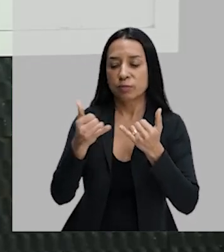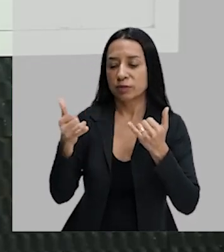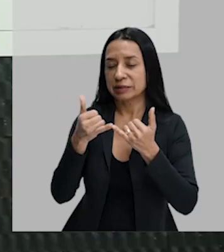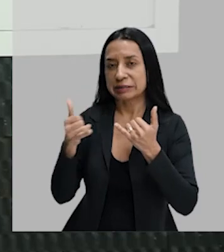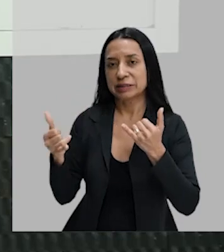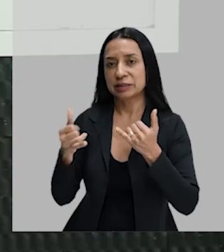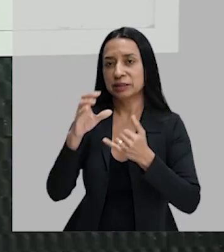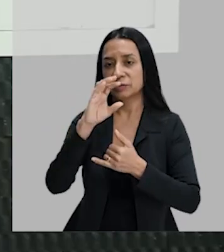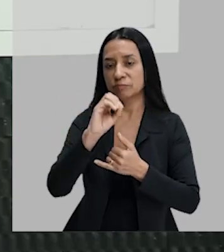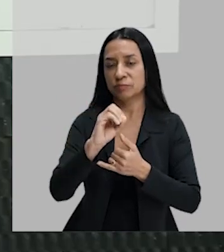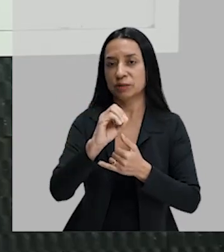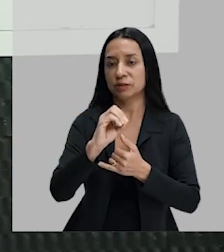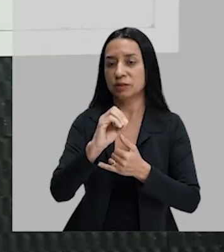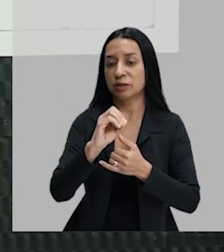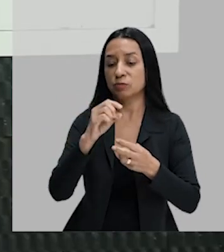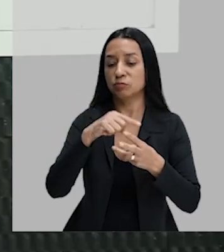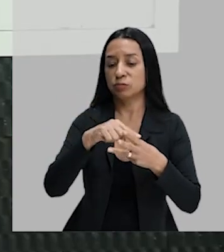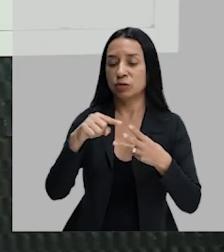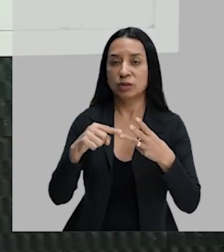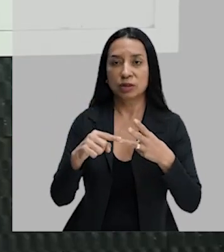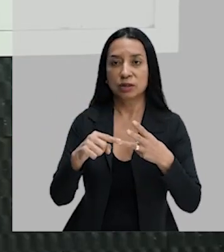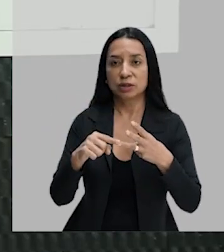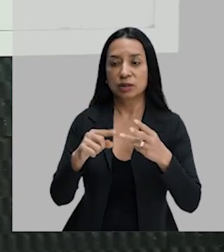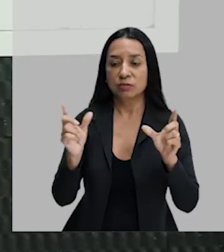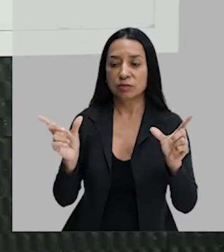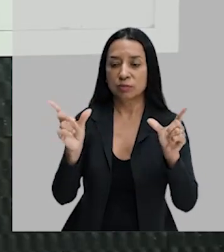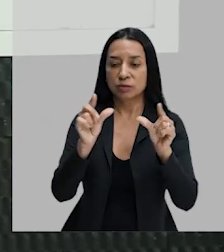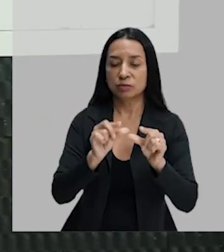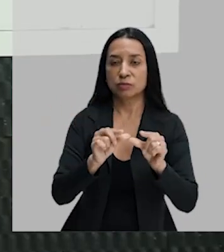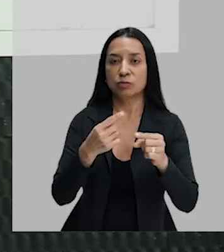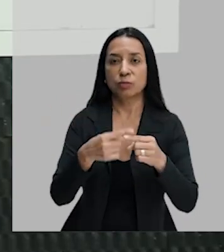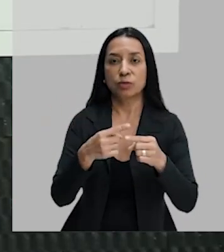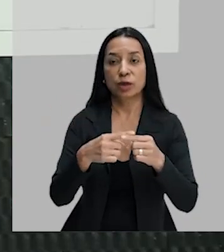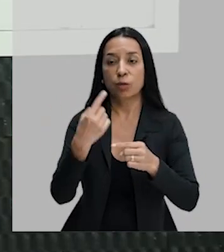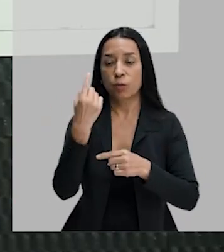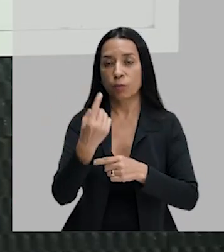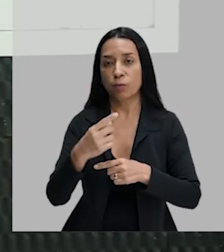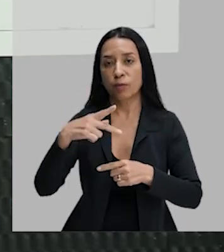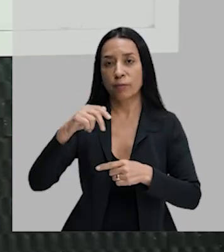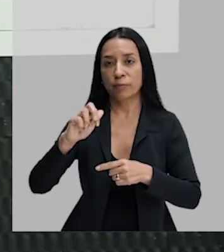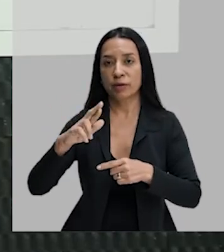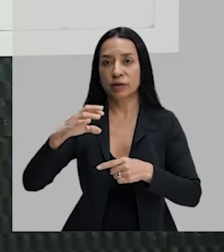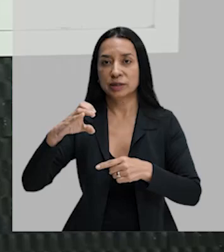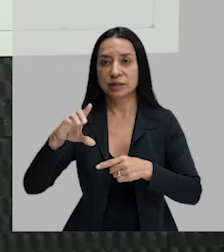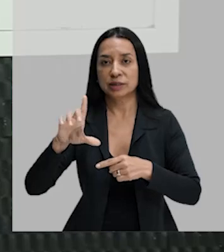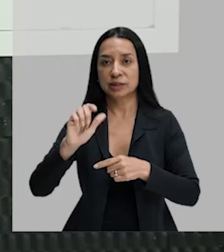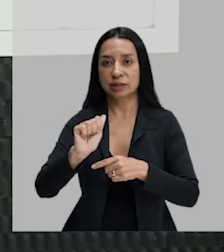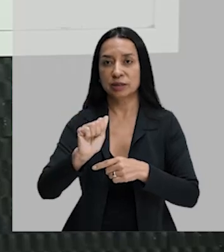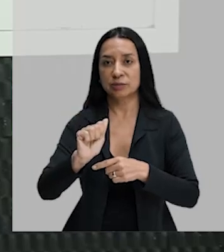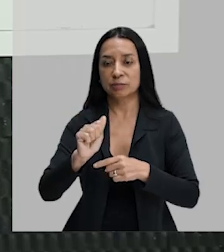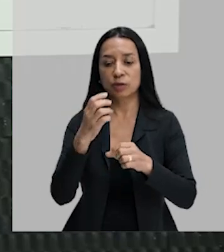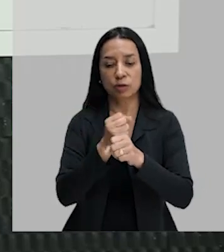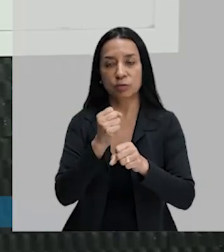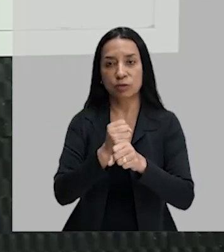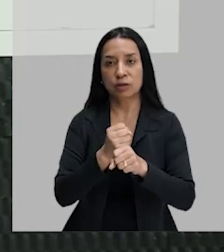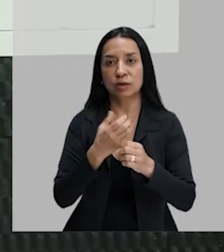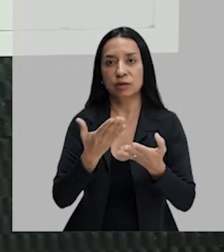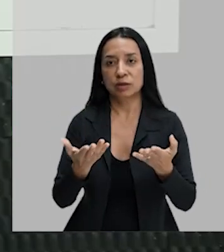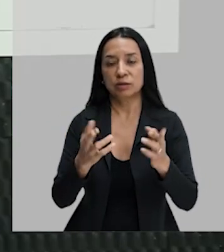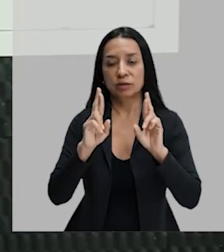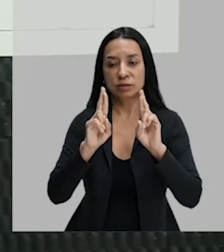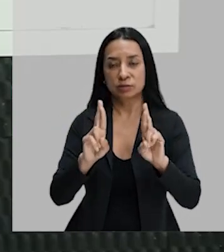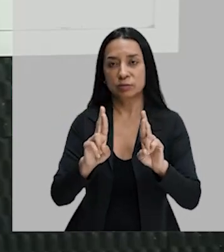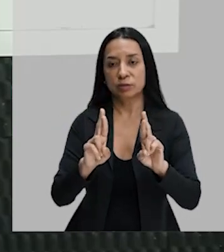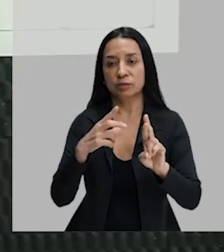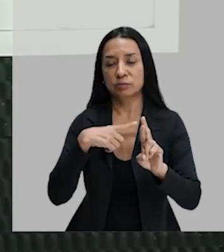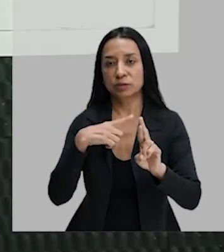aí fica mais curto que fica só uma parcela para ser calculado né E a gente tem que se preparar para tudo certo galera então espero que